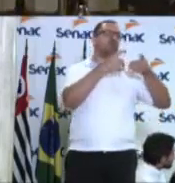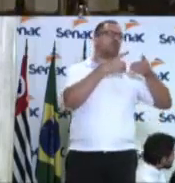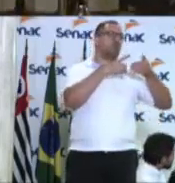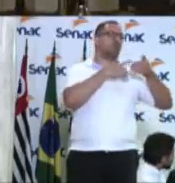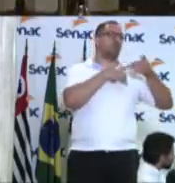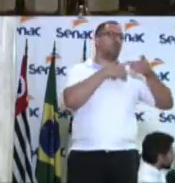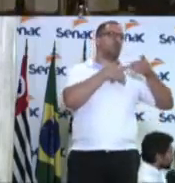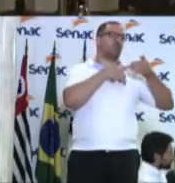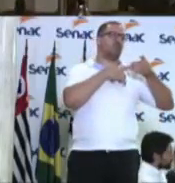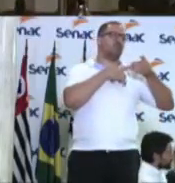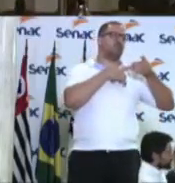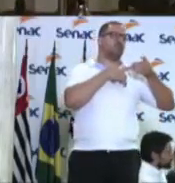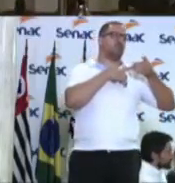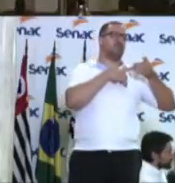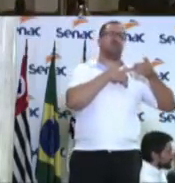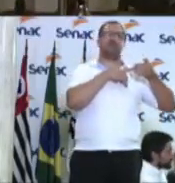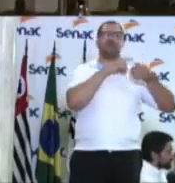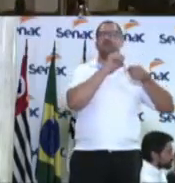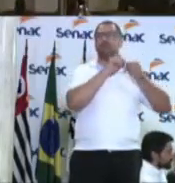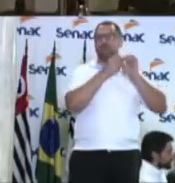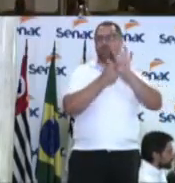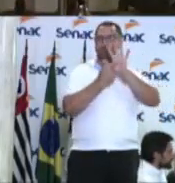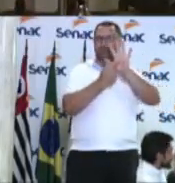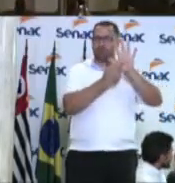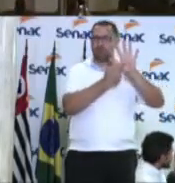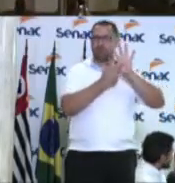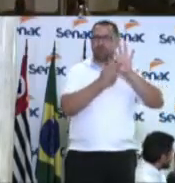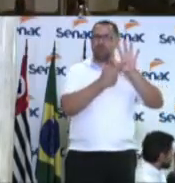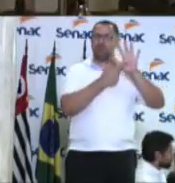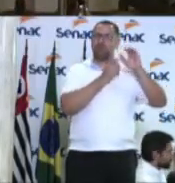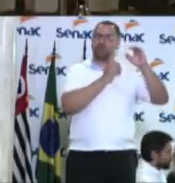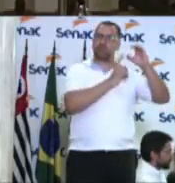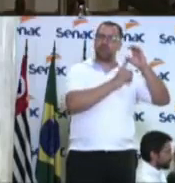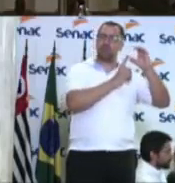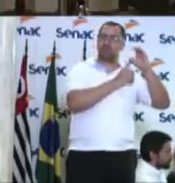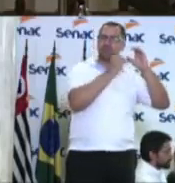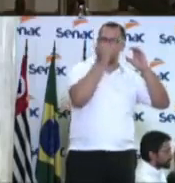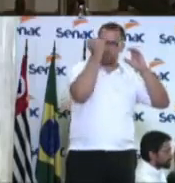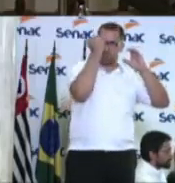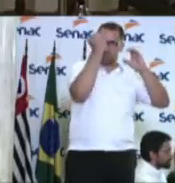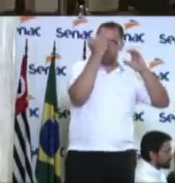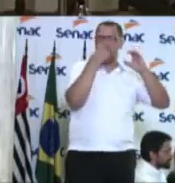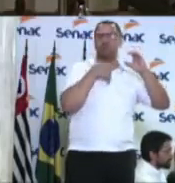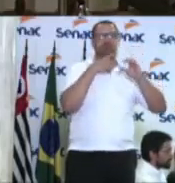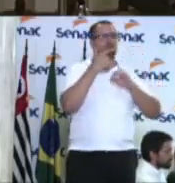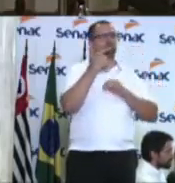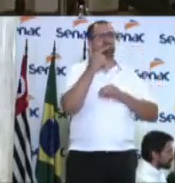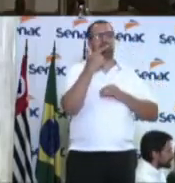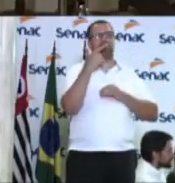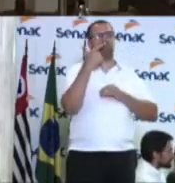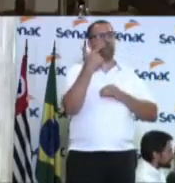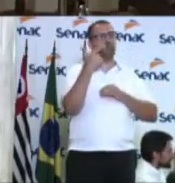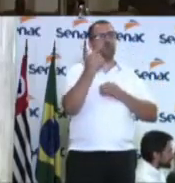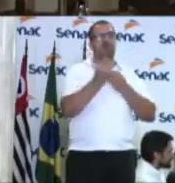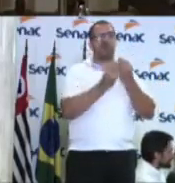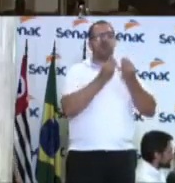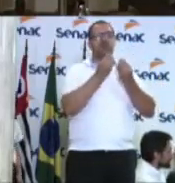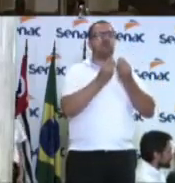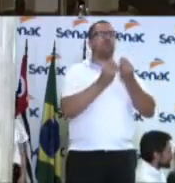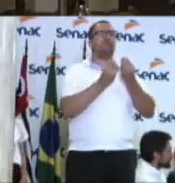gente... Quando a gente foi apresentar para o cliente essa ideia, assim, a gente não tinha